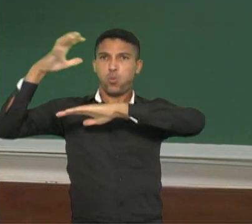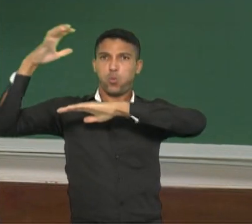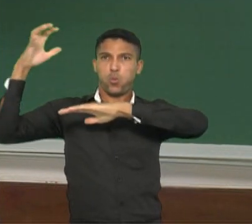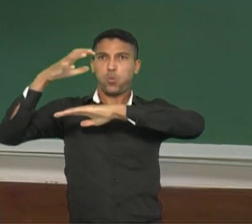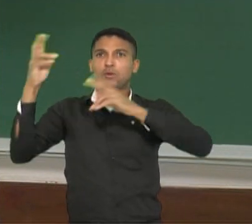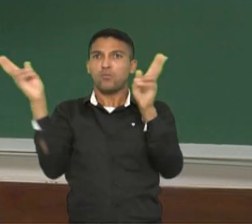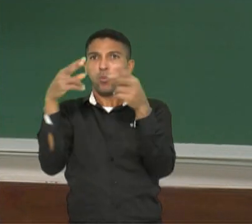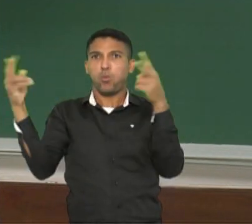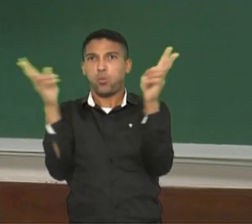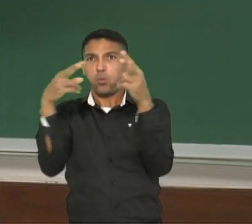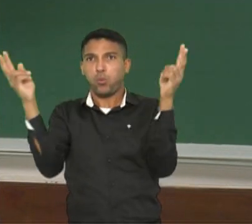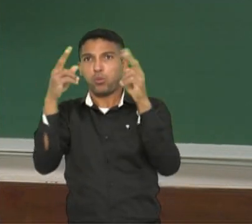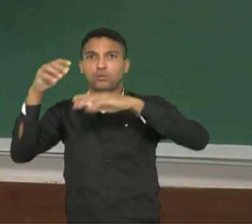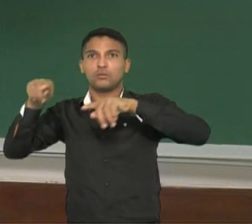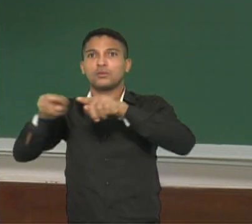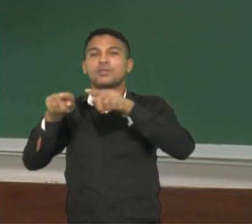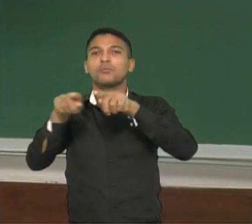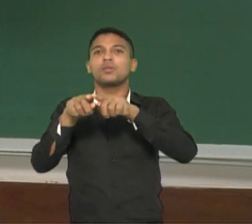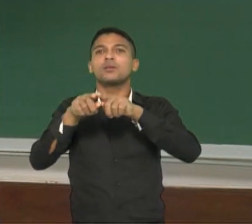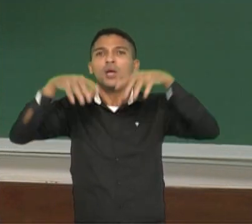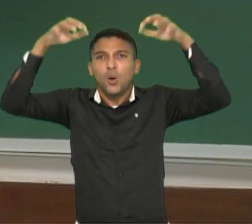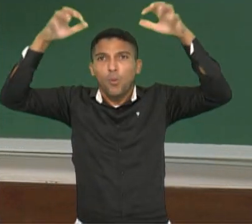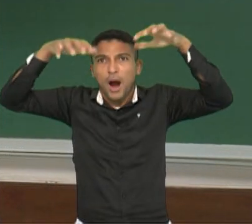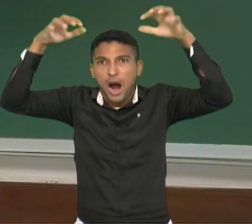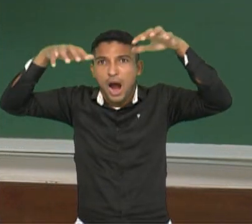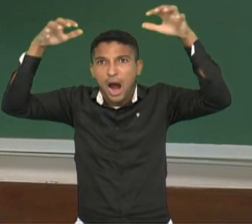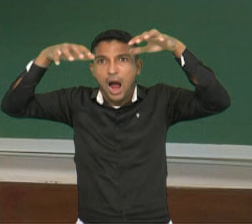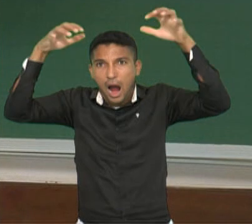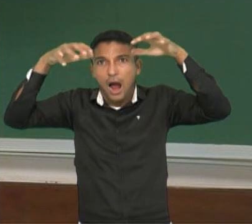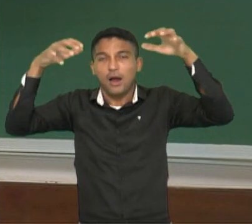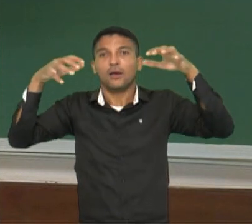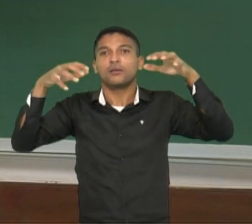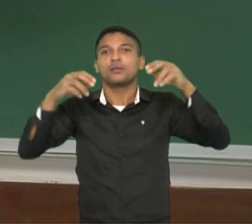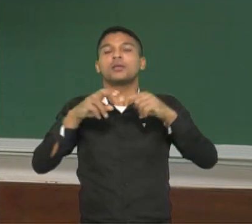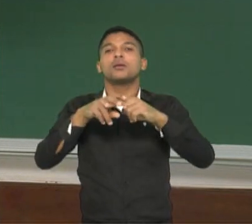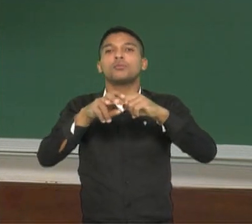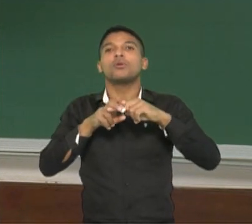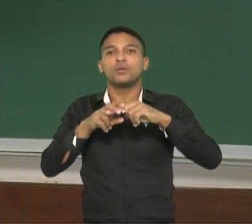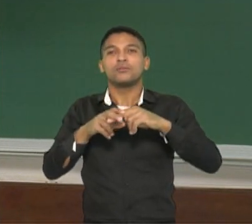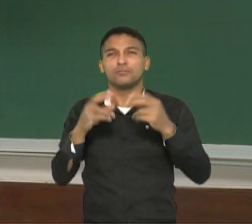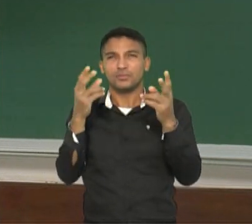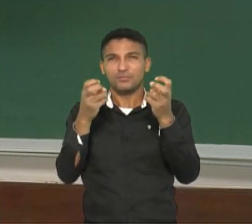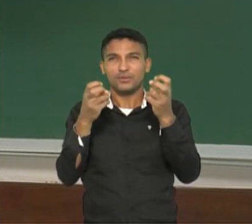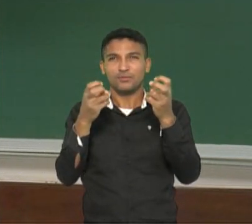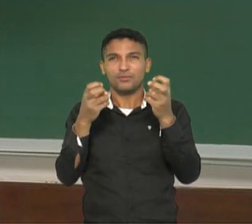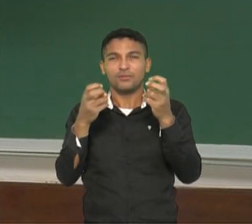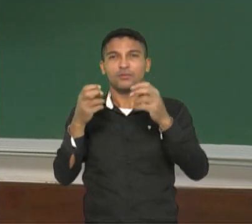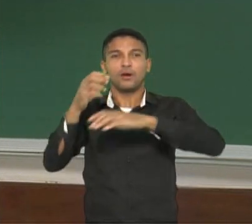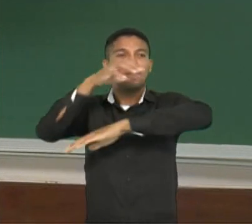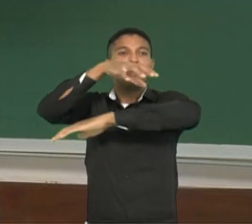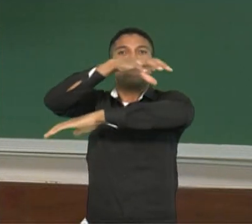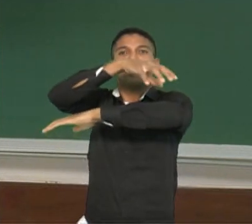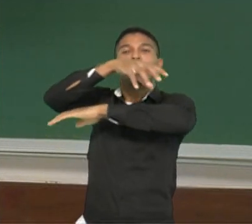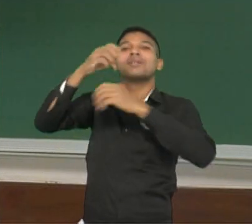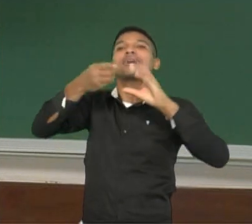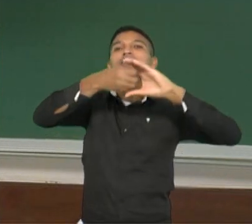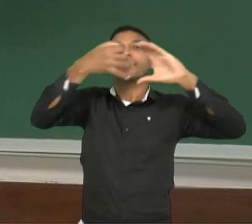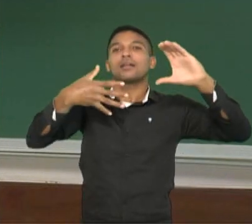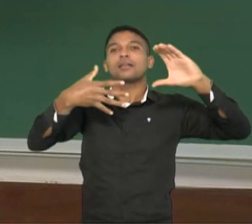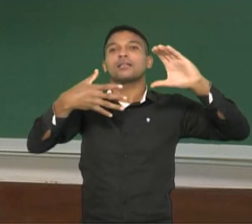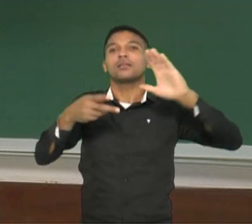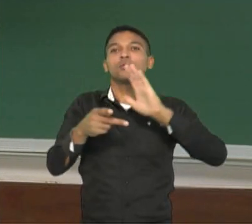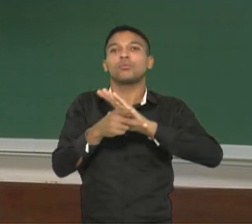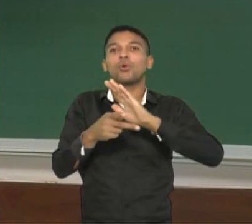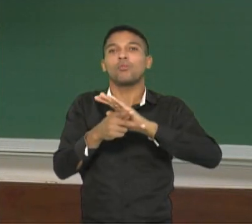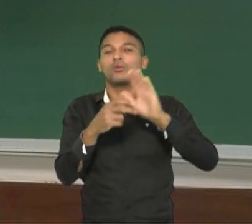pode ser feita, é como se fosse a onda do mar. Então observe essas ondulações. São essas características que dão